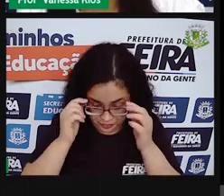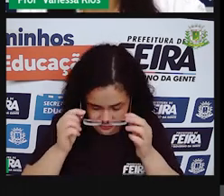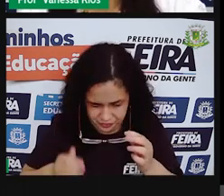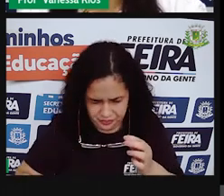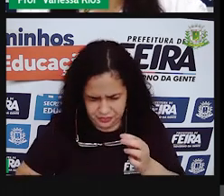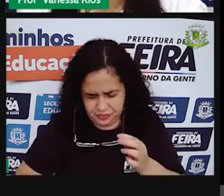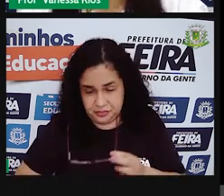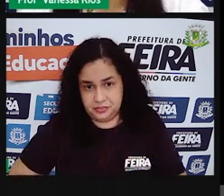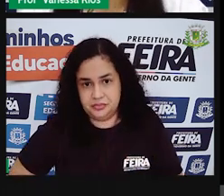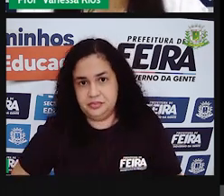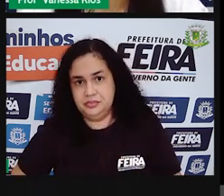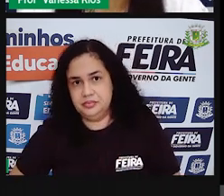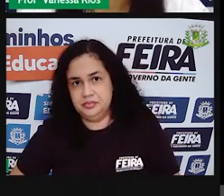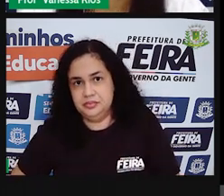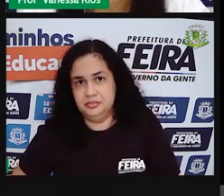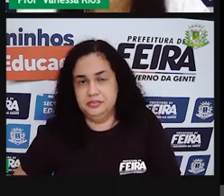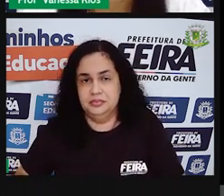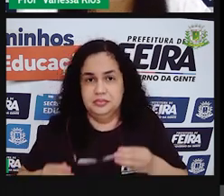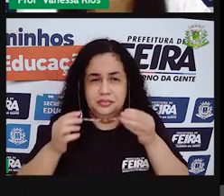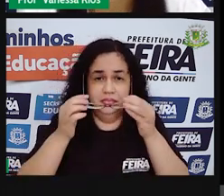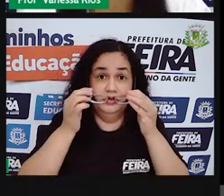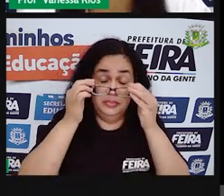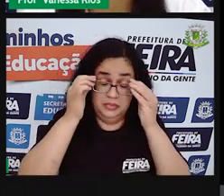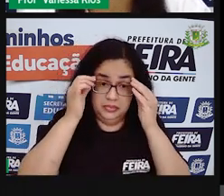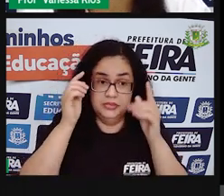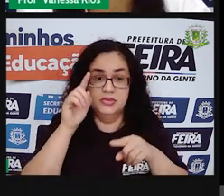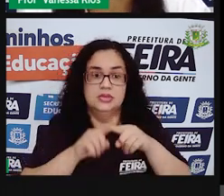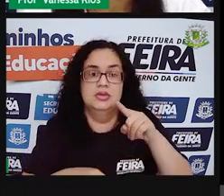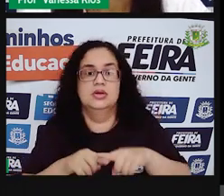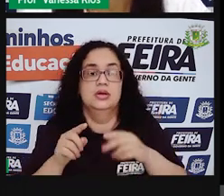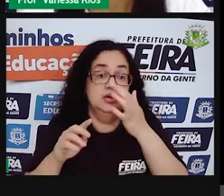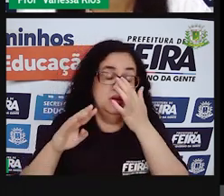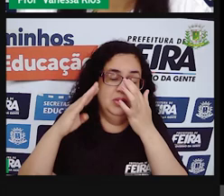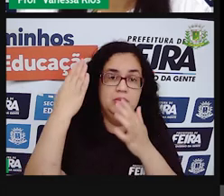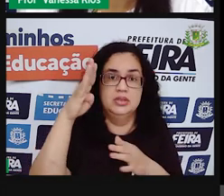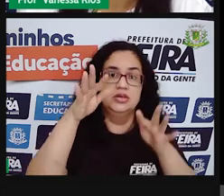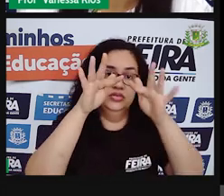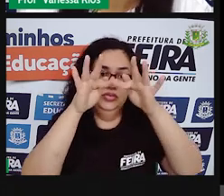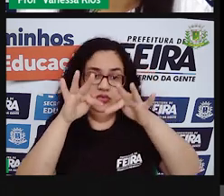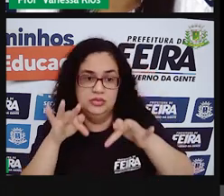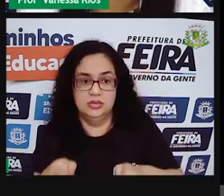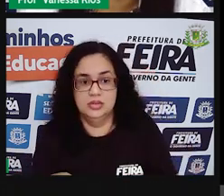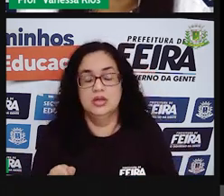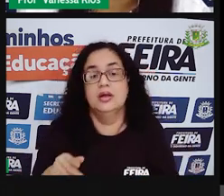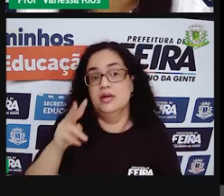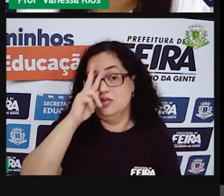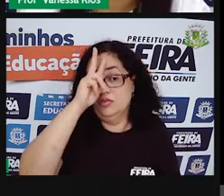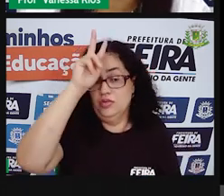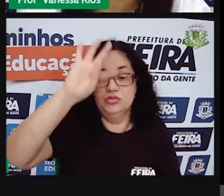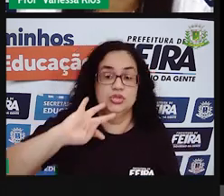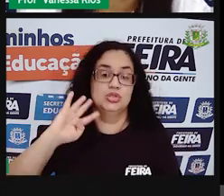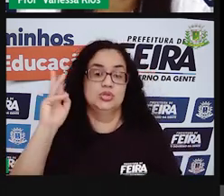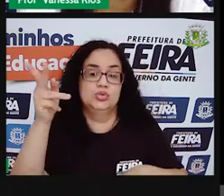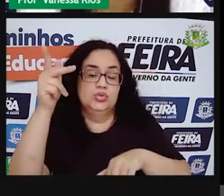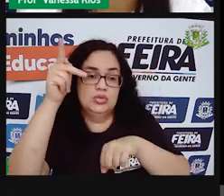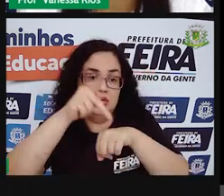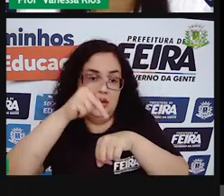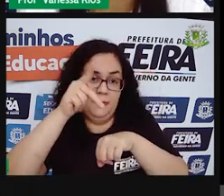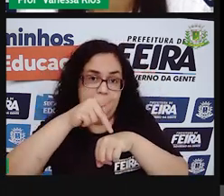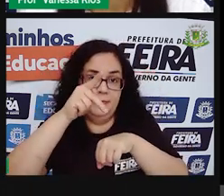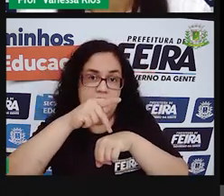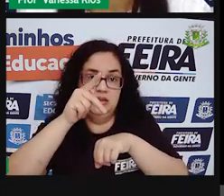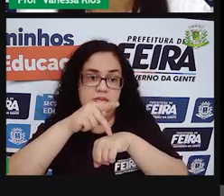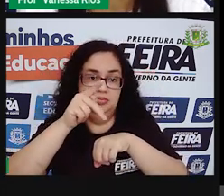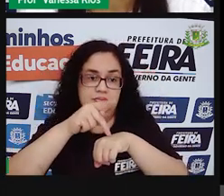palha, passa por um material um pouco mais resistente que a madeira e finaliza no mais resistente de todos os três, né? Que